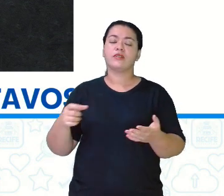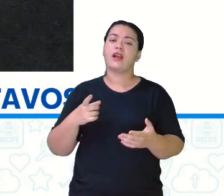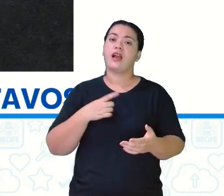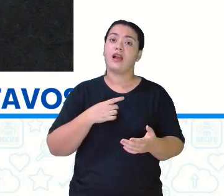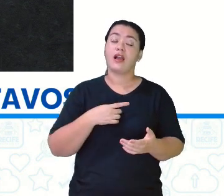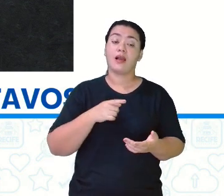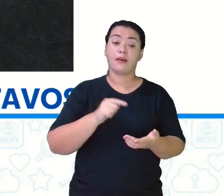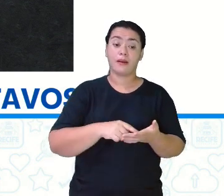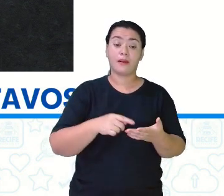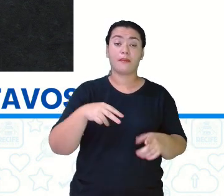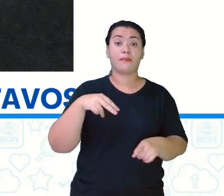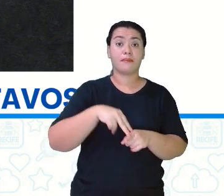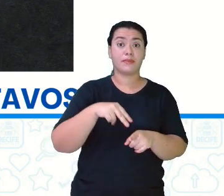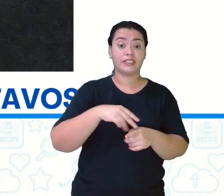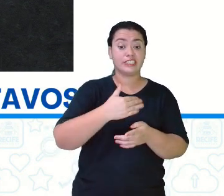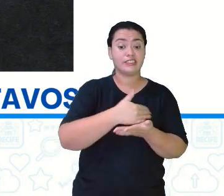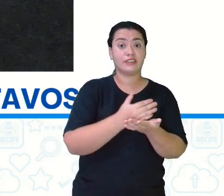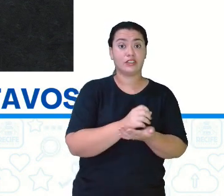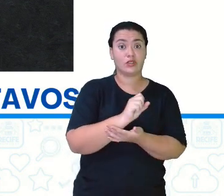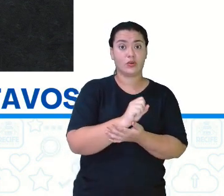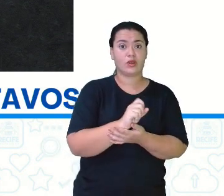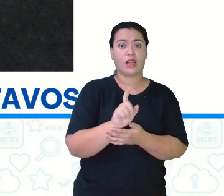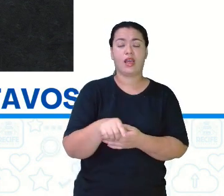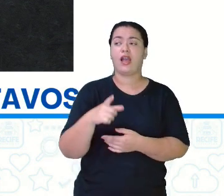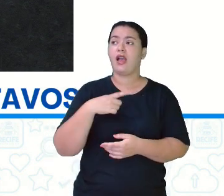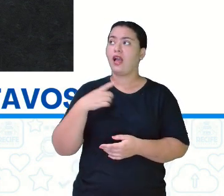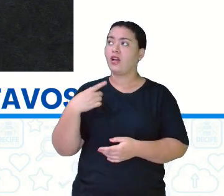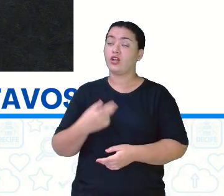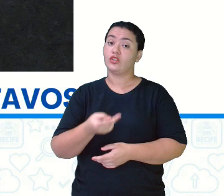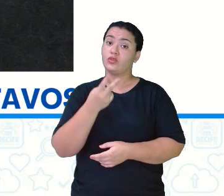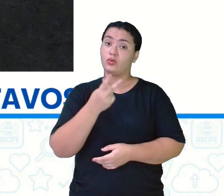divididas em 8. Aí olha a leitura,